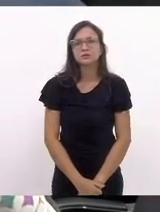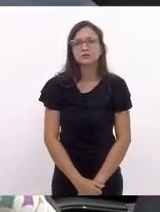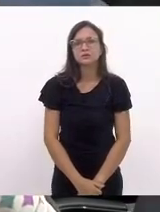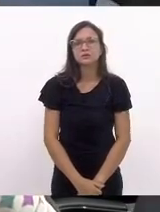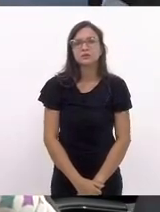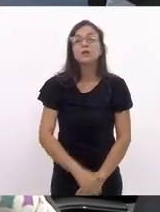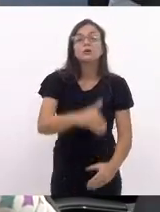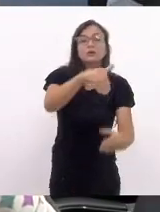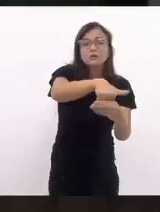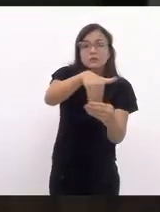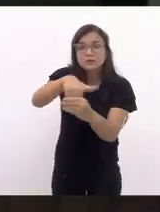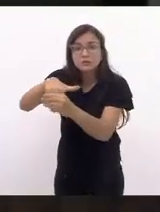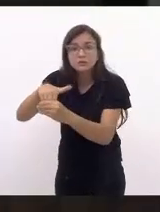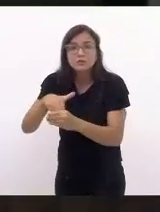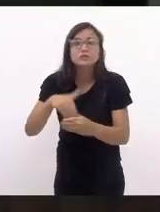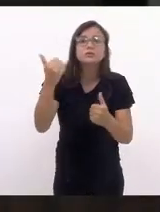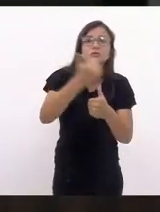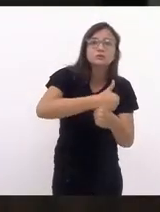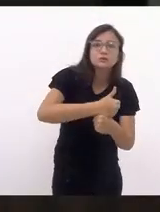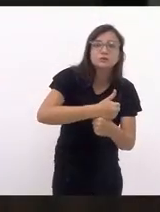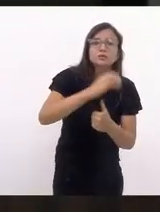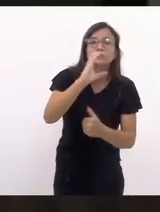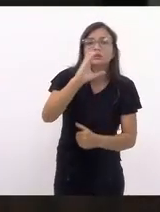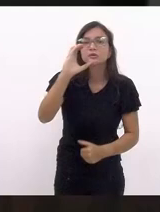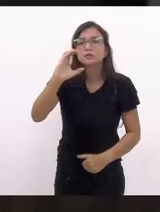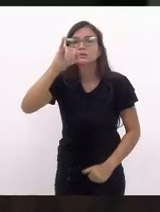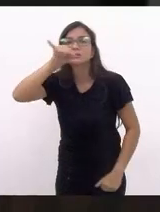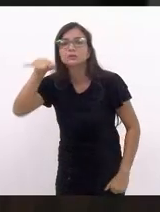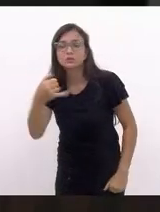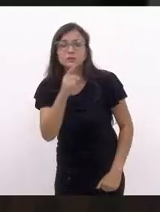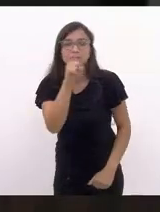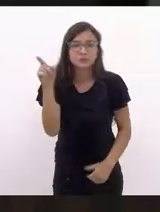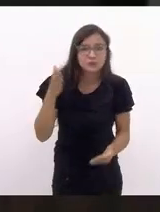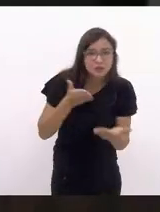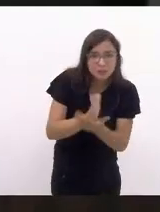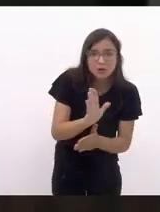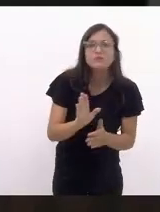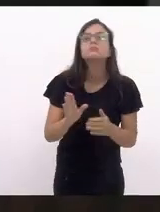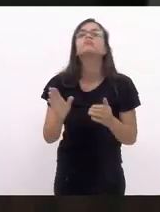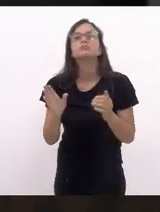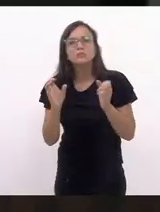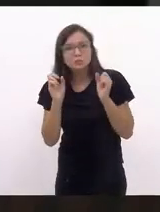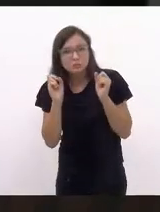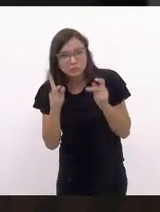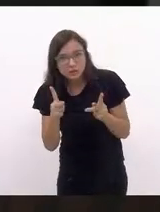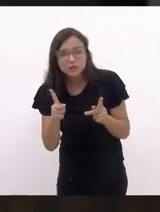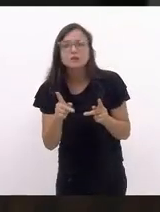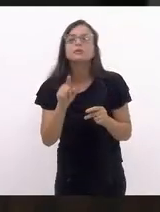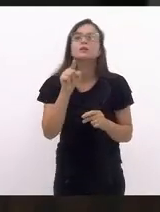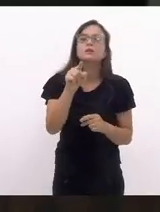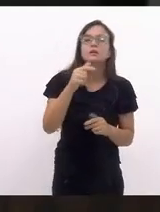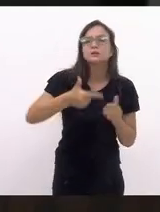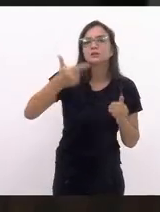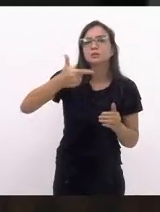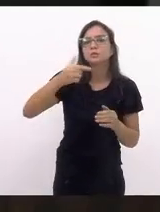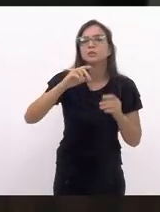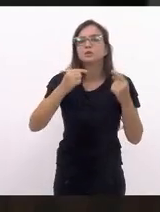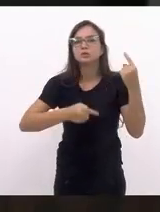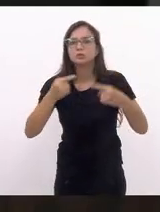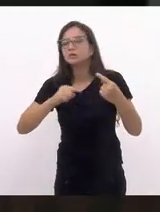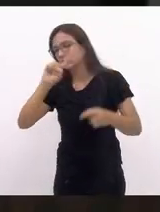e quem votação do substitutivo da ccj seus que a prova nesse botão aprovado vai redação do vencido na segunda discussão